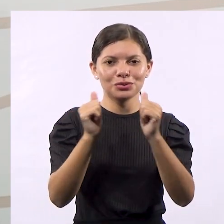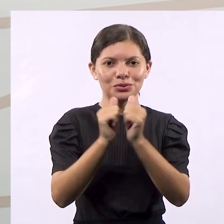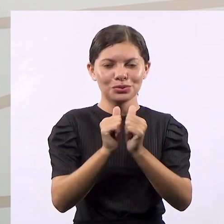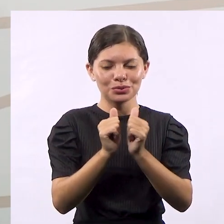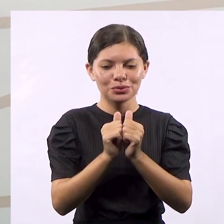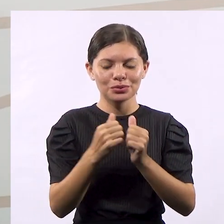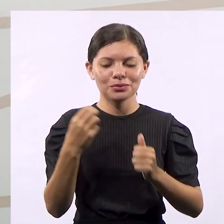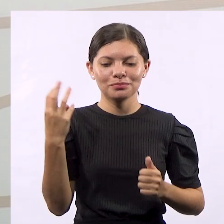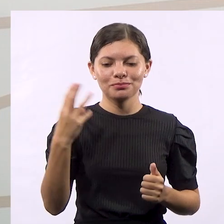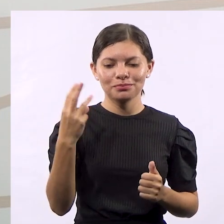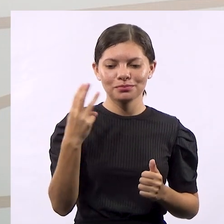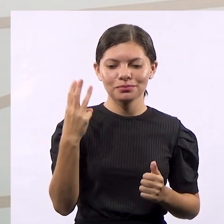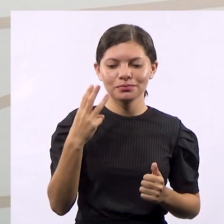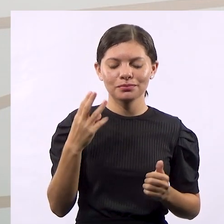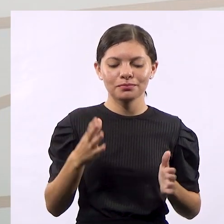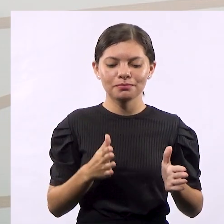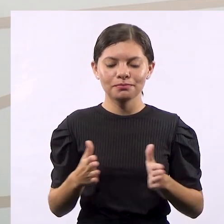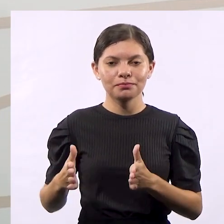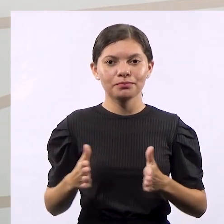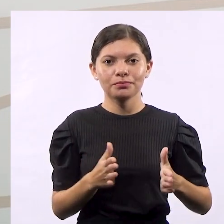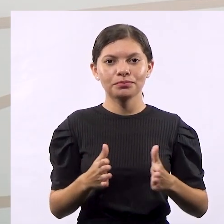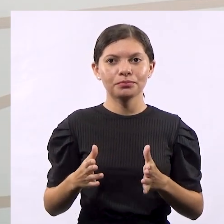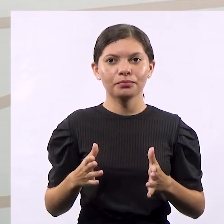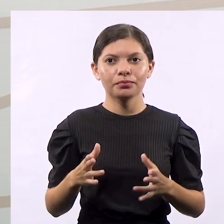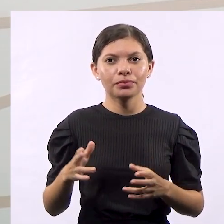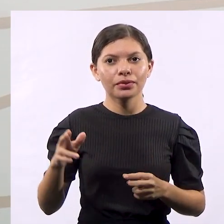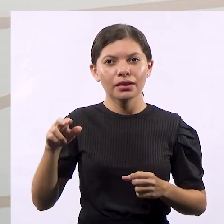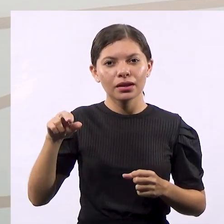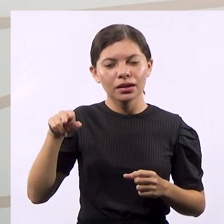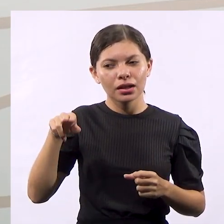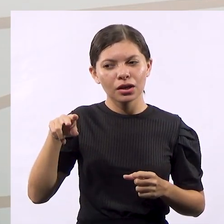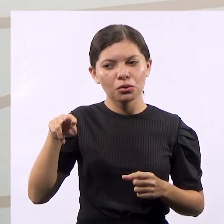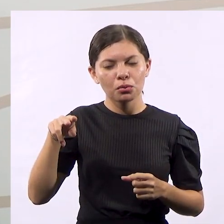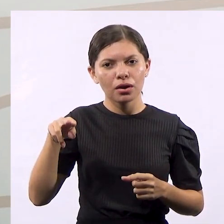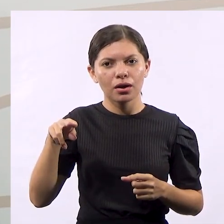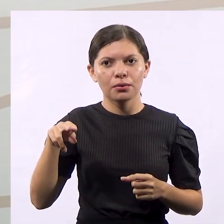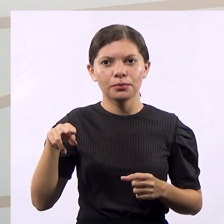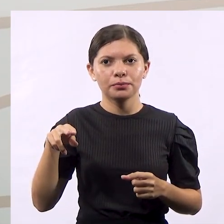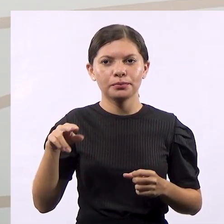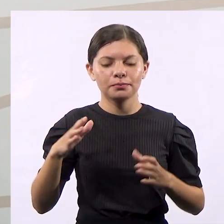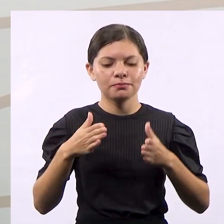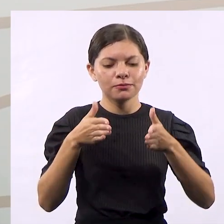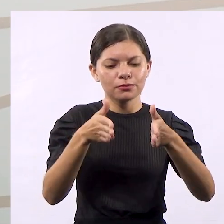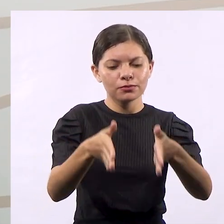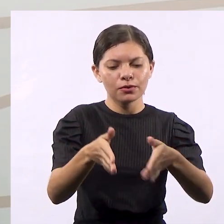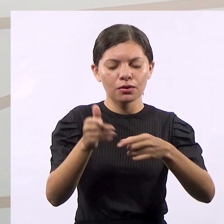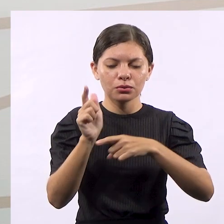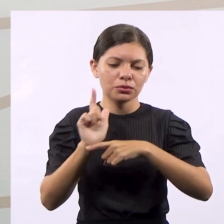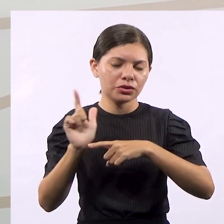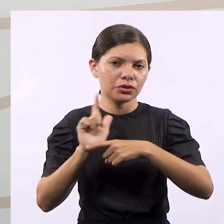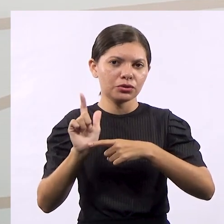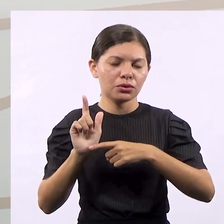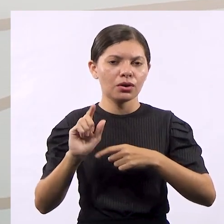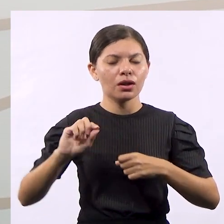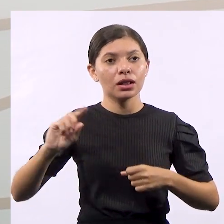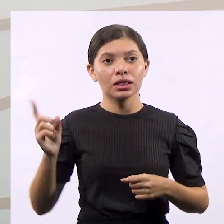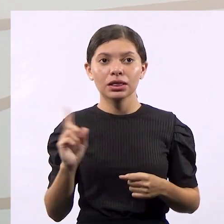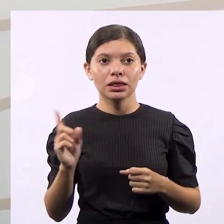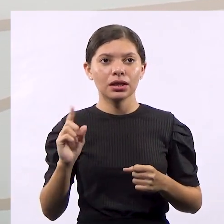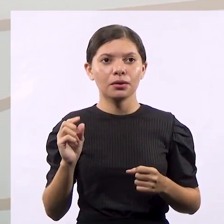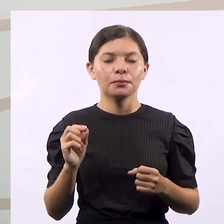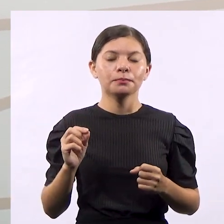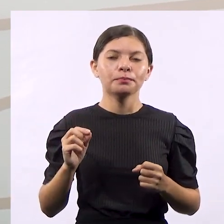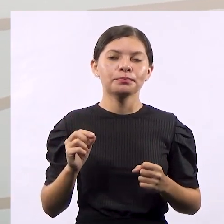forma integrada com o terceiro período é um trabalho semelhante, mas não com foco no gestor escolar, mas é